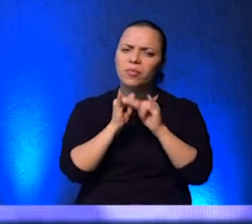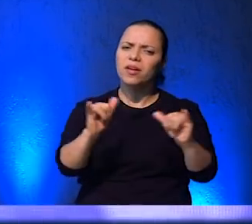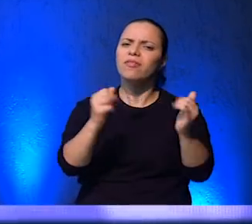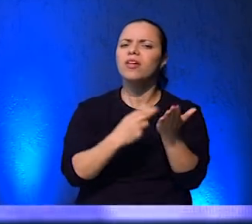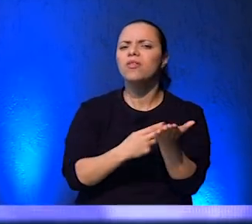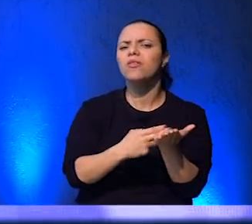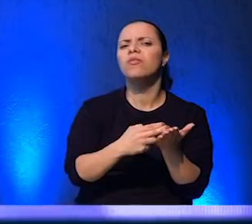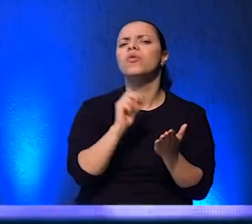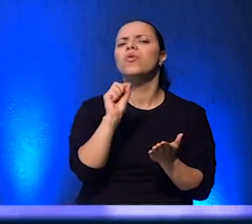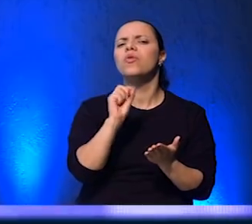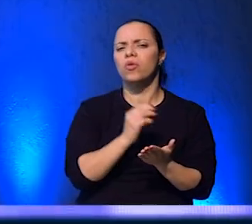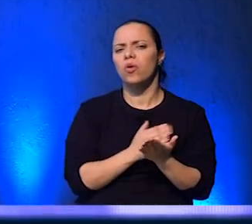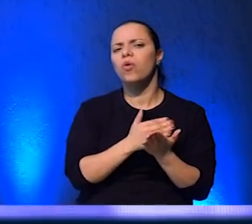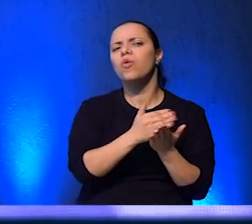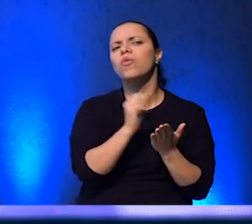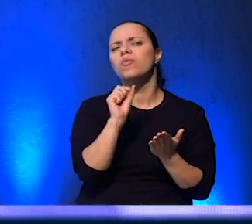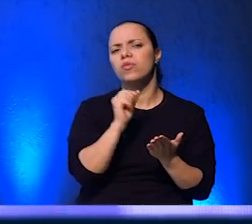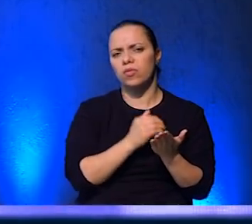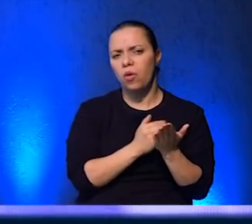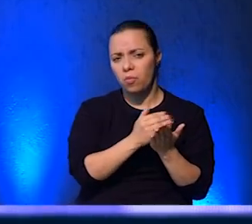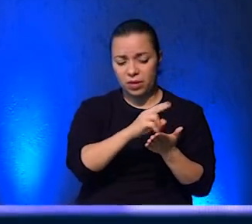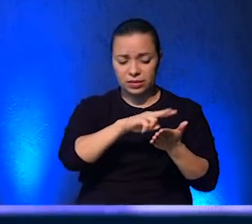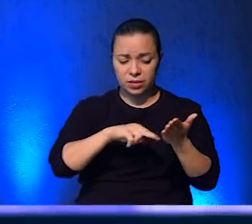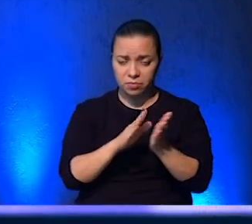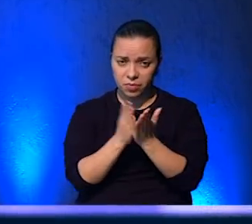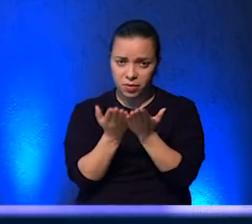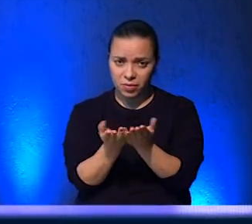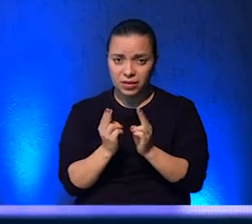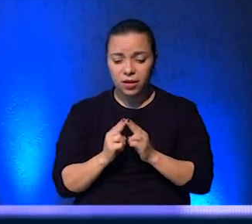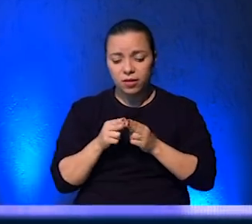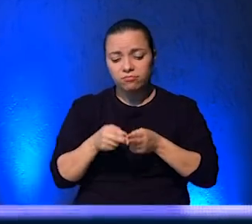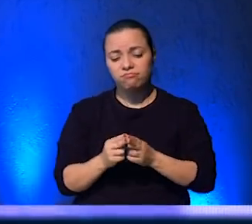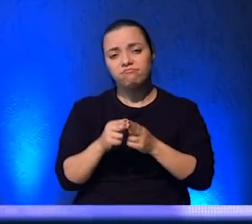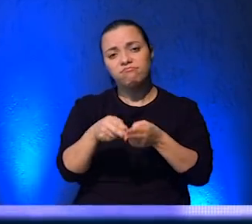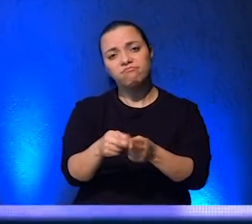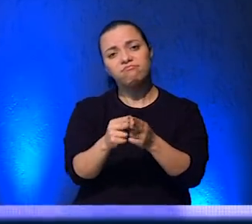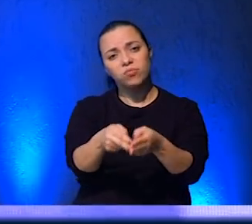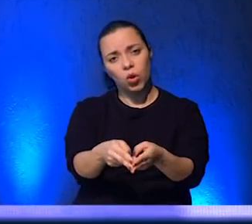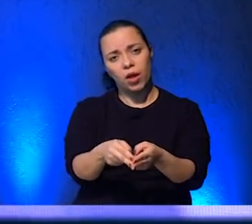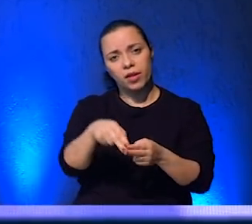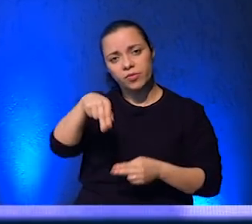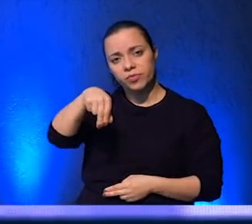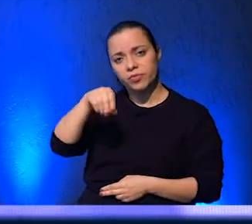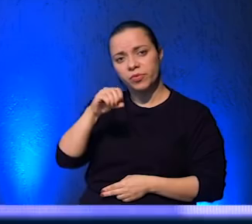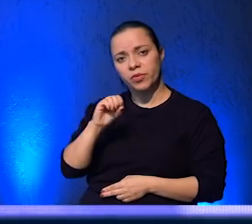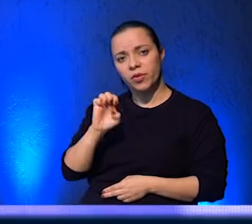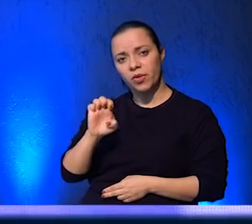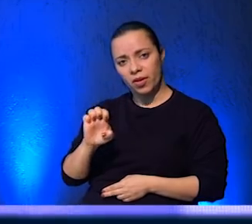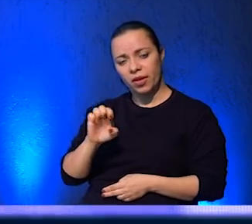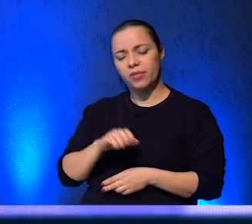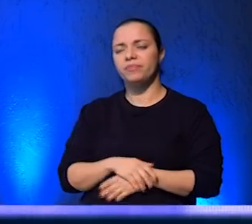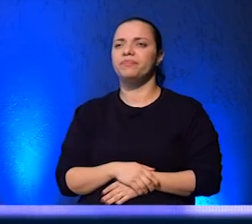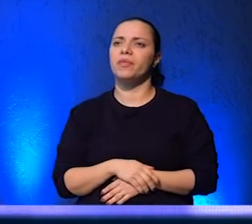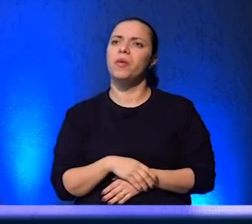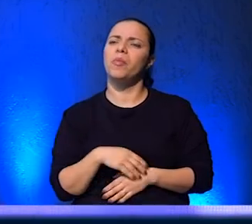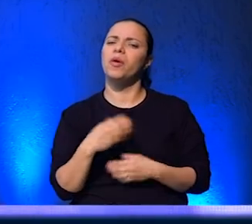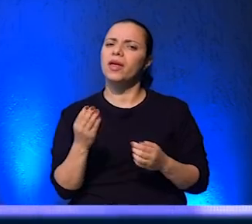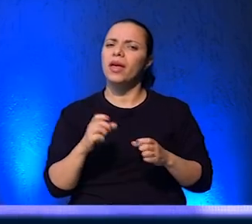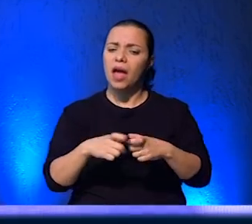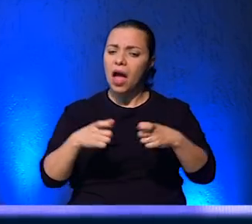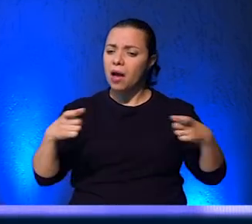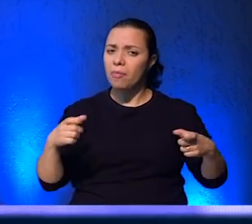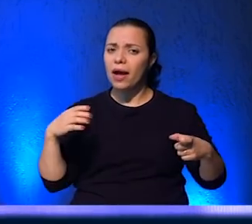falando de noé e não é o primeiro sobre o qual quero falar porque eu sei que a maioria de nós está vivendo esses dias e pensando meu deus